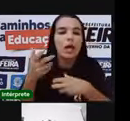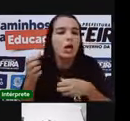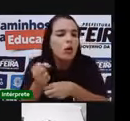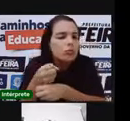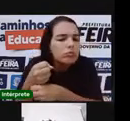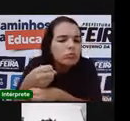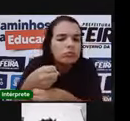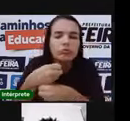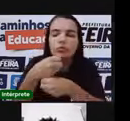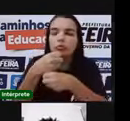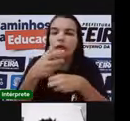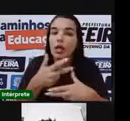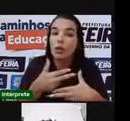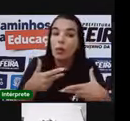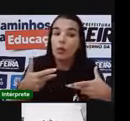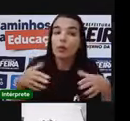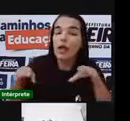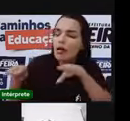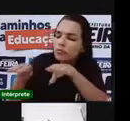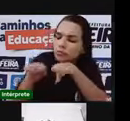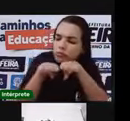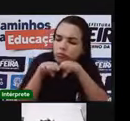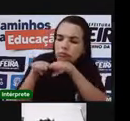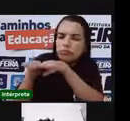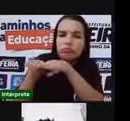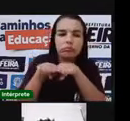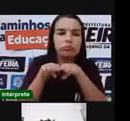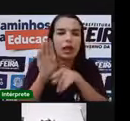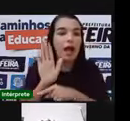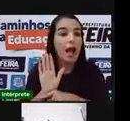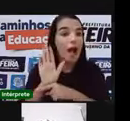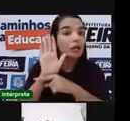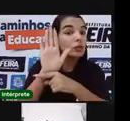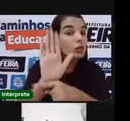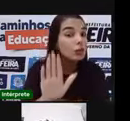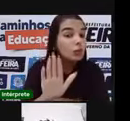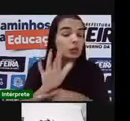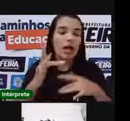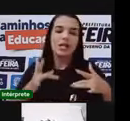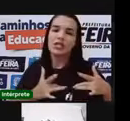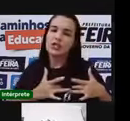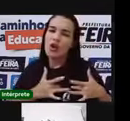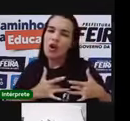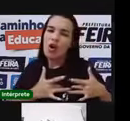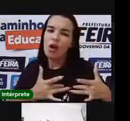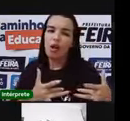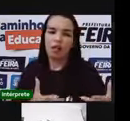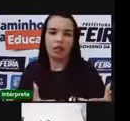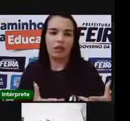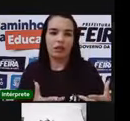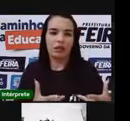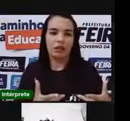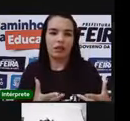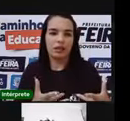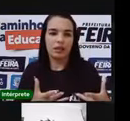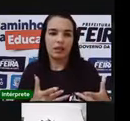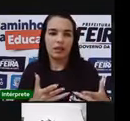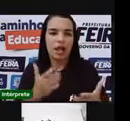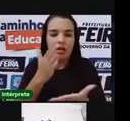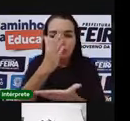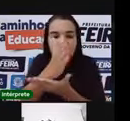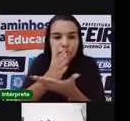de forma mútua, de ajuda, de solidariedade, não é? De partilha,